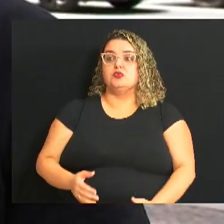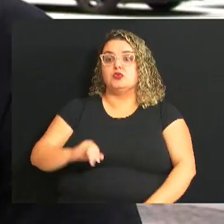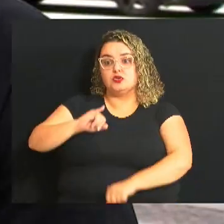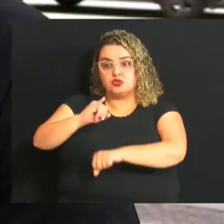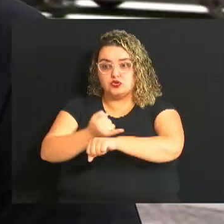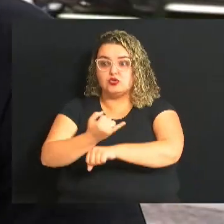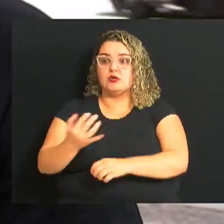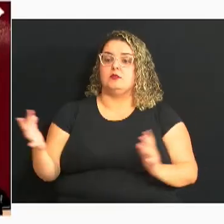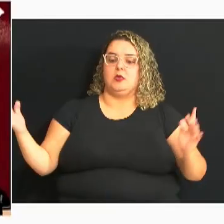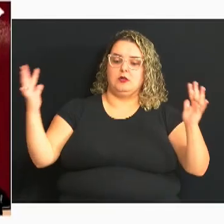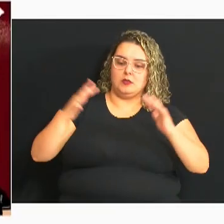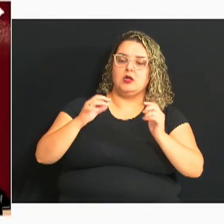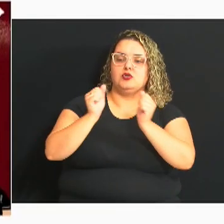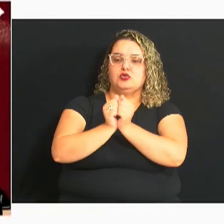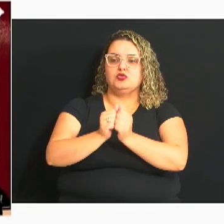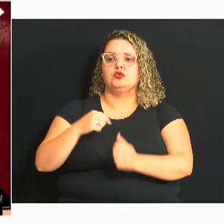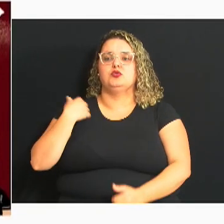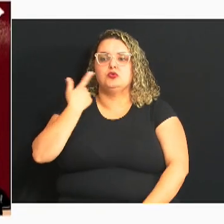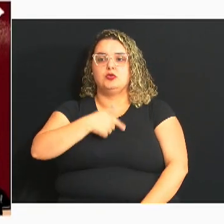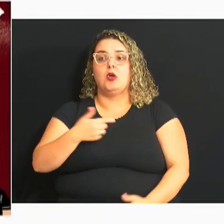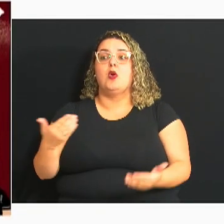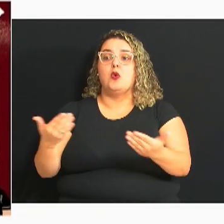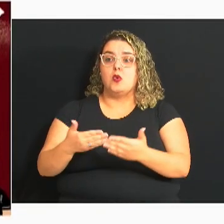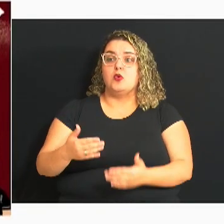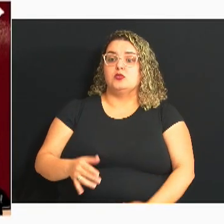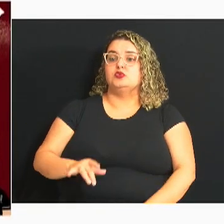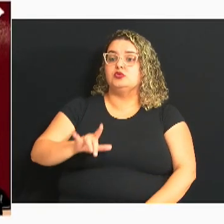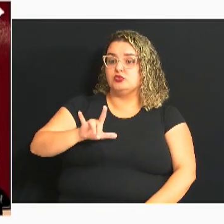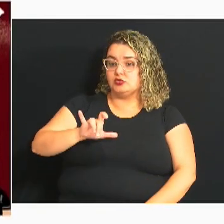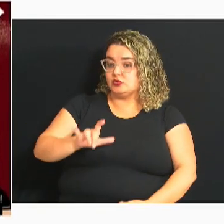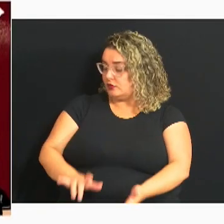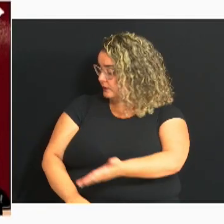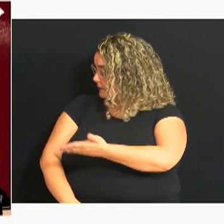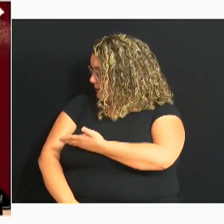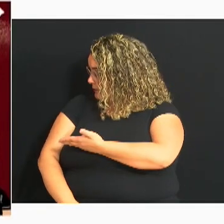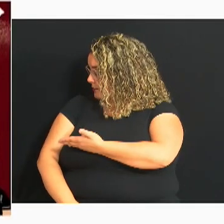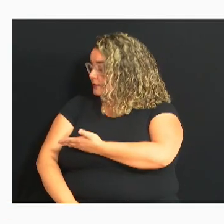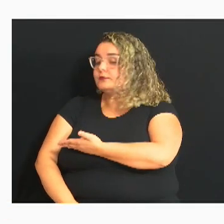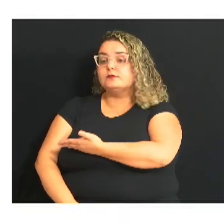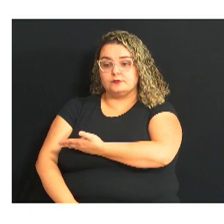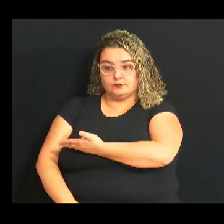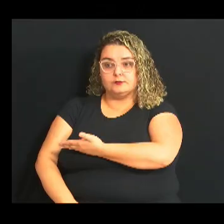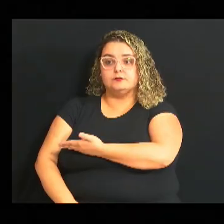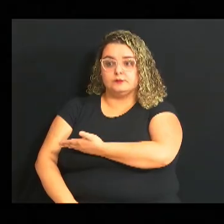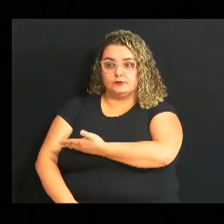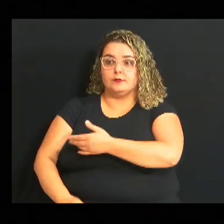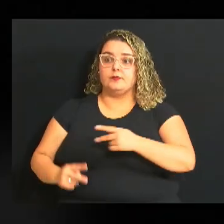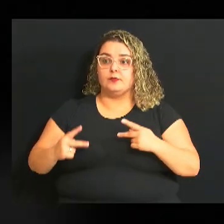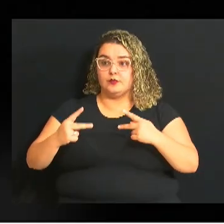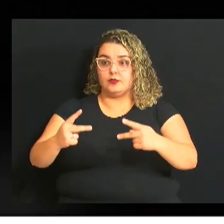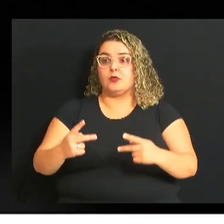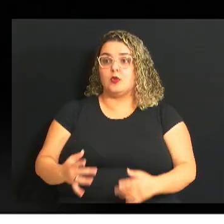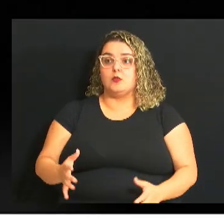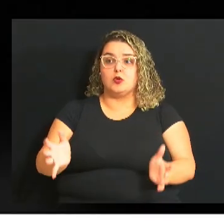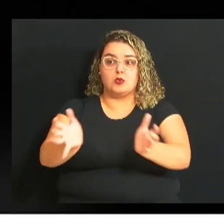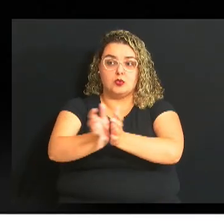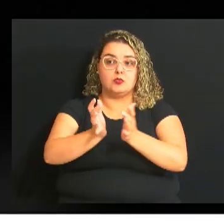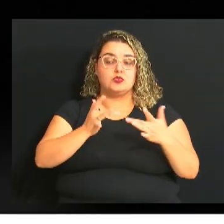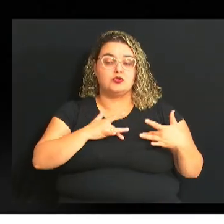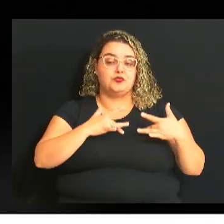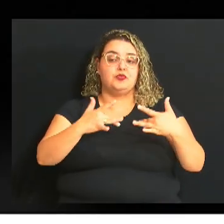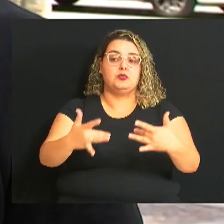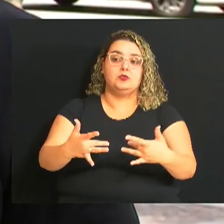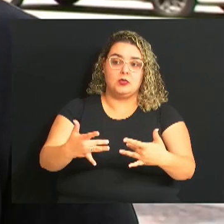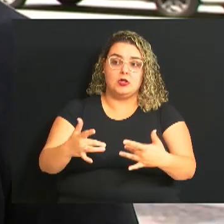aqui com a gente presente, né? Hoje na nossa página do Instagram, nós temos um link que leva para a gente para o grupo de voluntários. A nossa